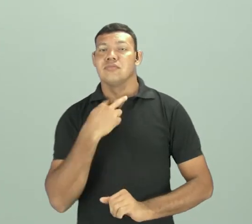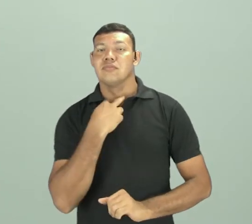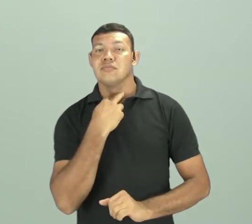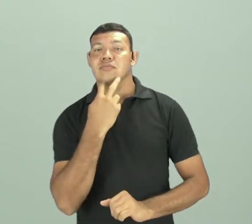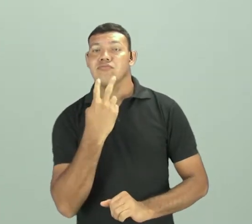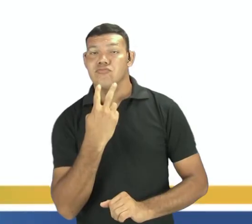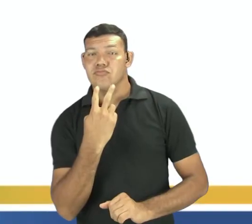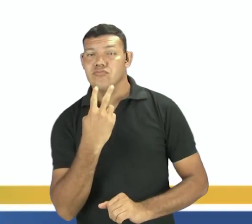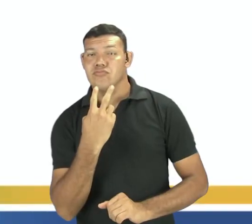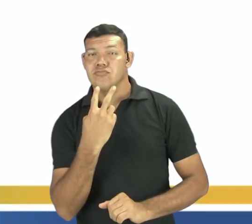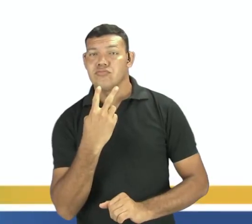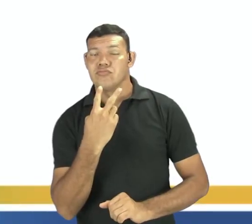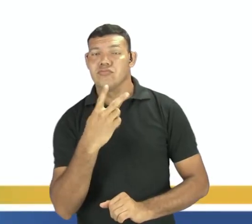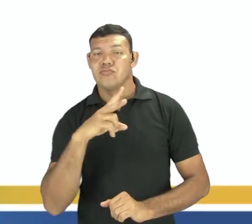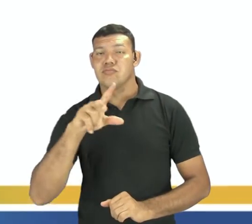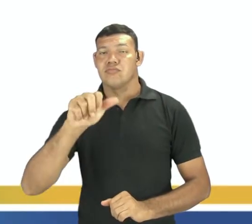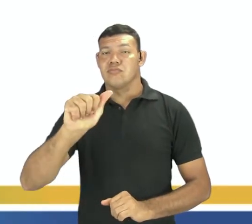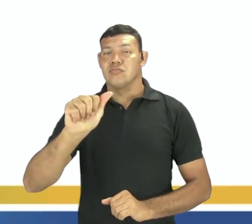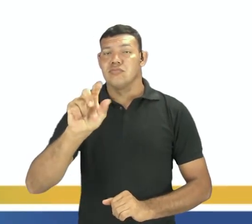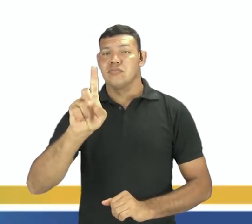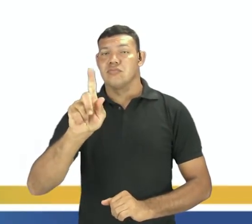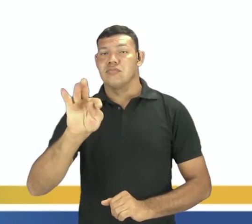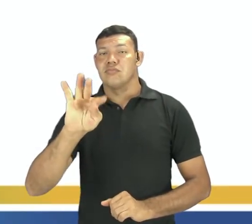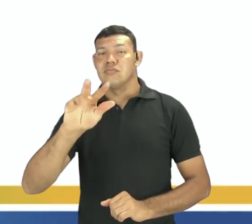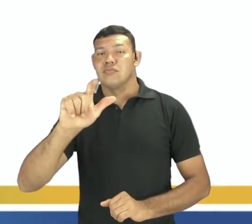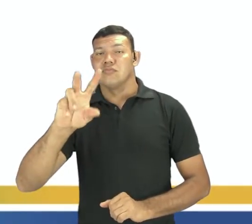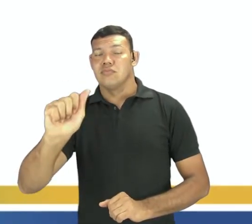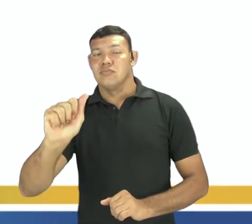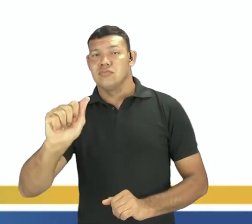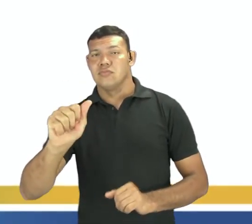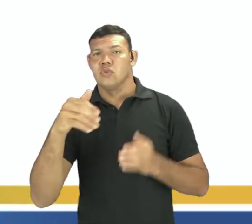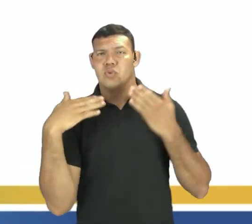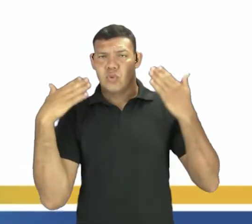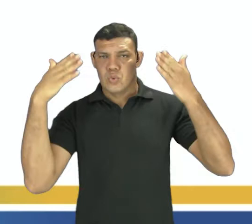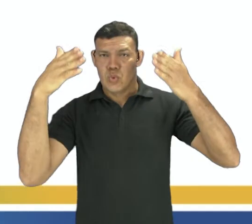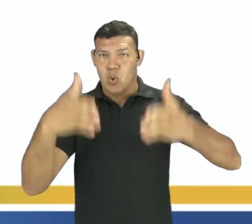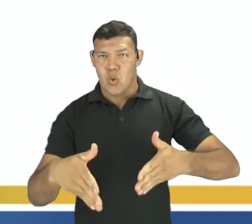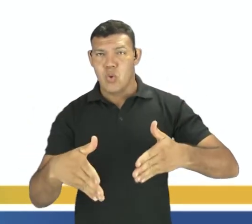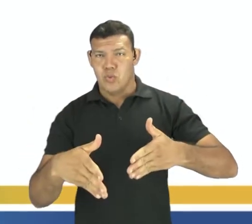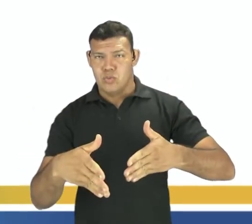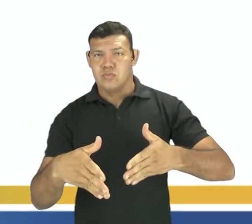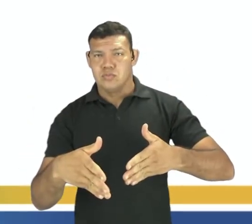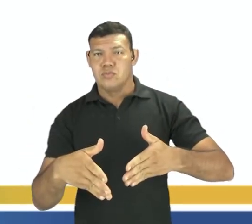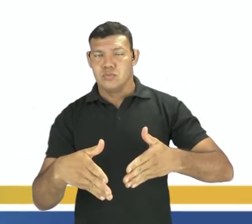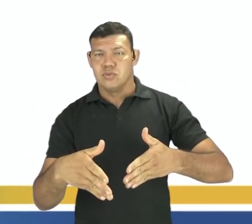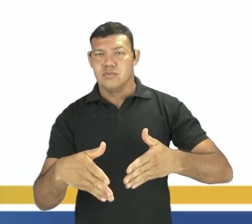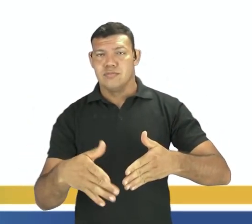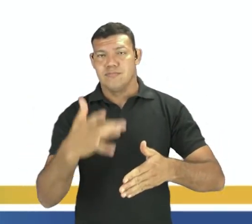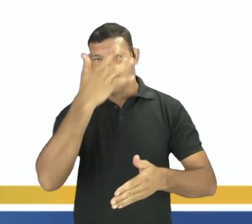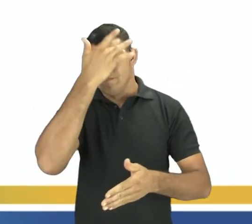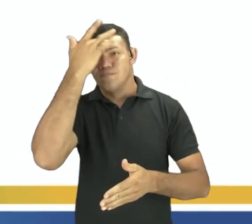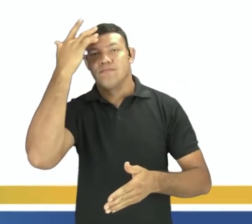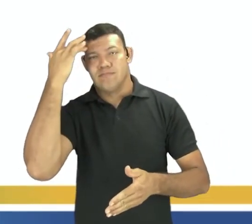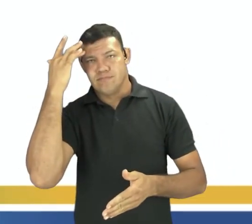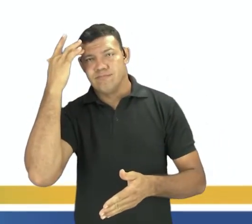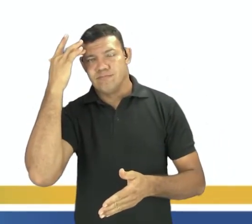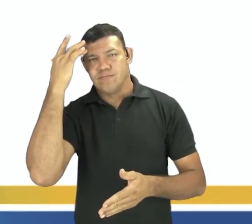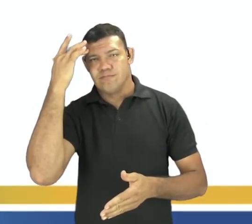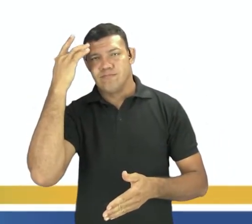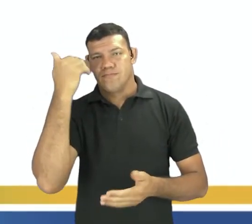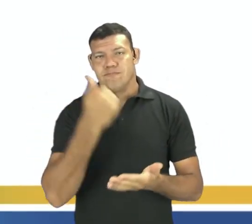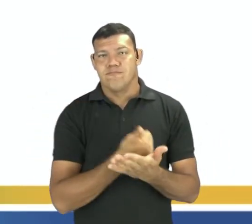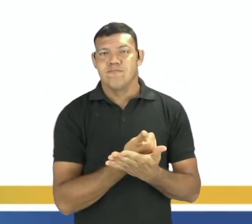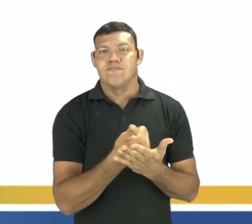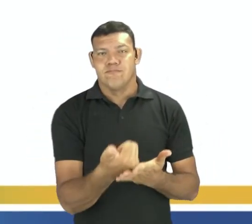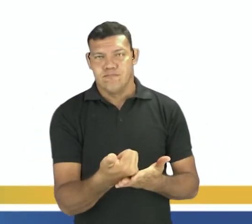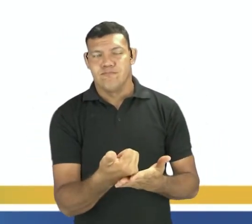ali. Active voice, o foco está no sujeito, ou seja, em quem pratica a ação.